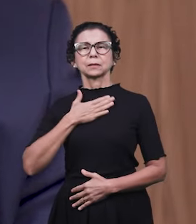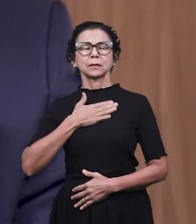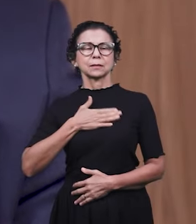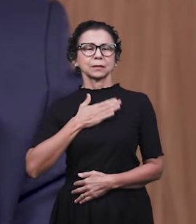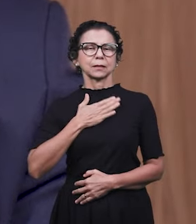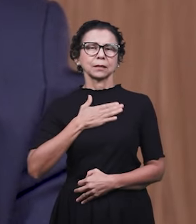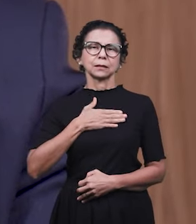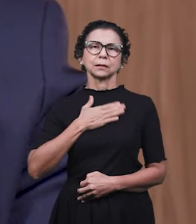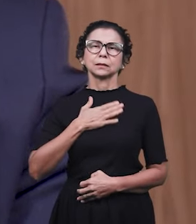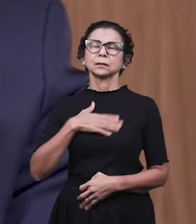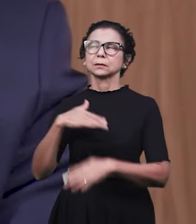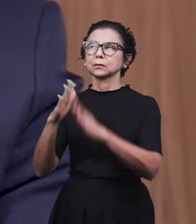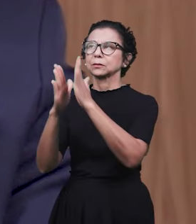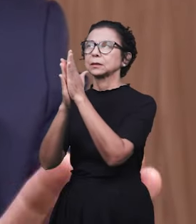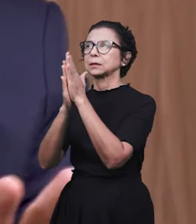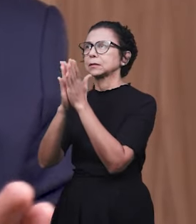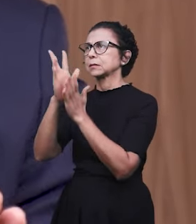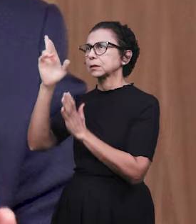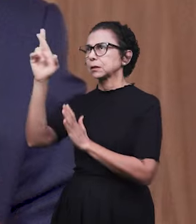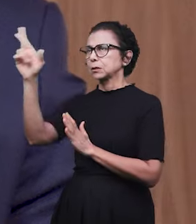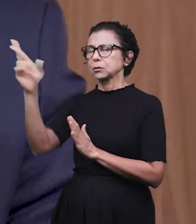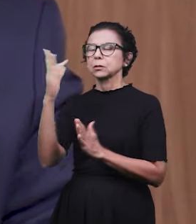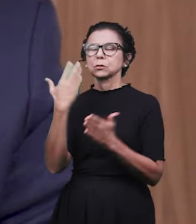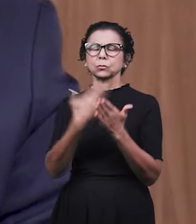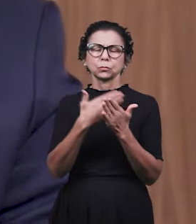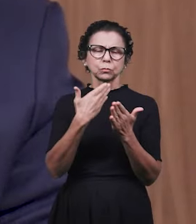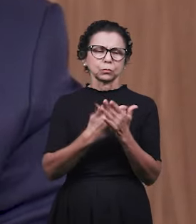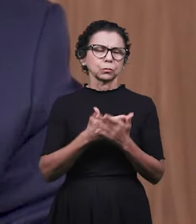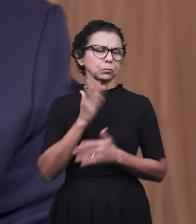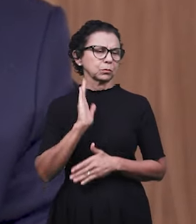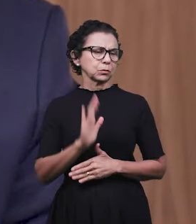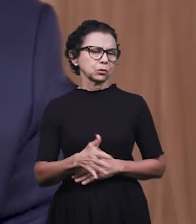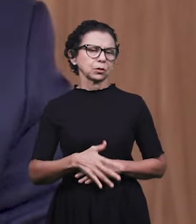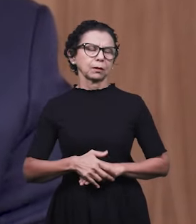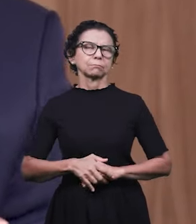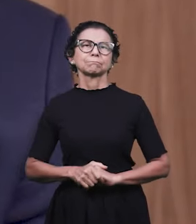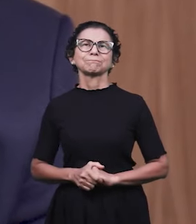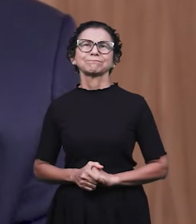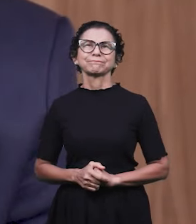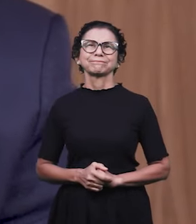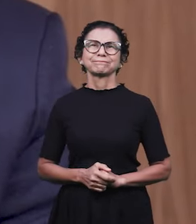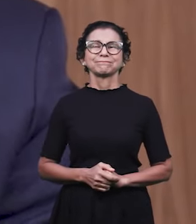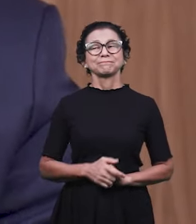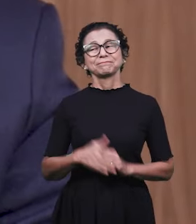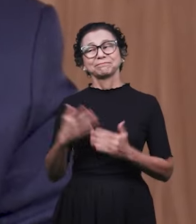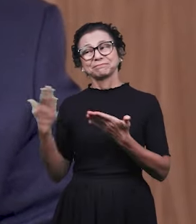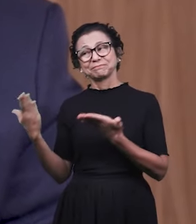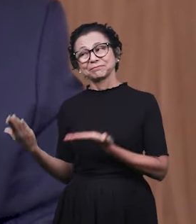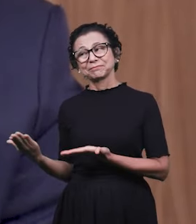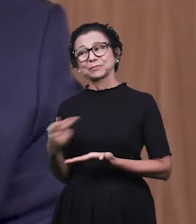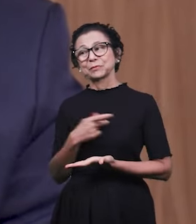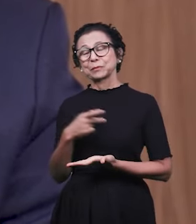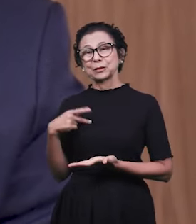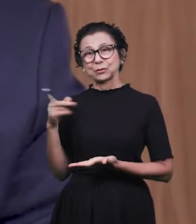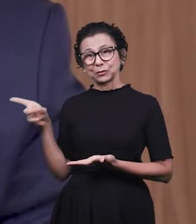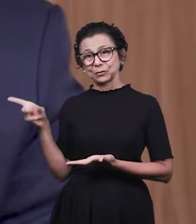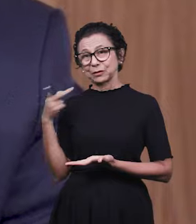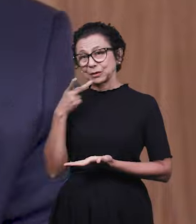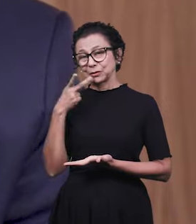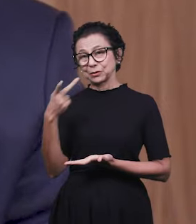é orar ao Senhor, você já fez tudo o que precisava fazer. Uma dica que eu tenho, assim, como o pastor Elber falou, né, é fazer